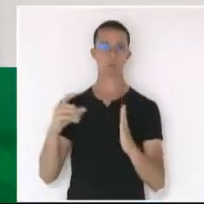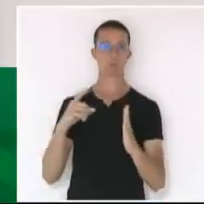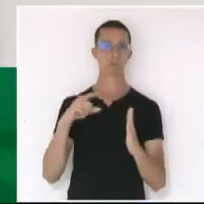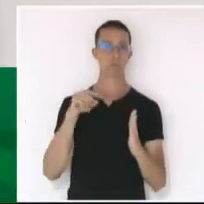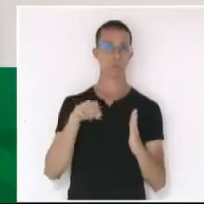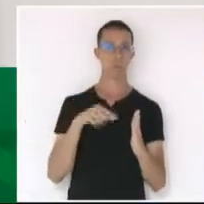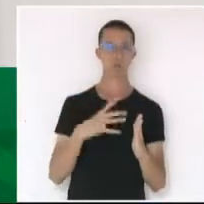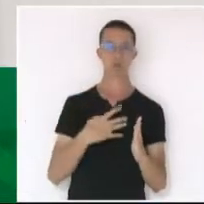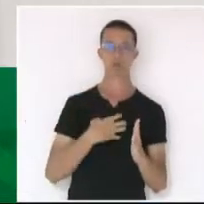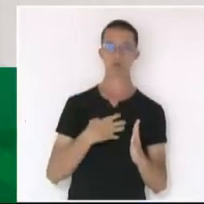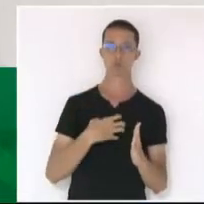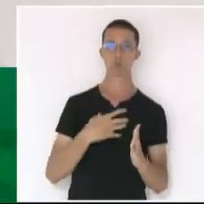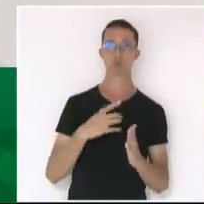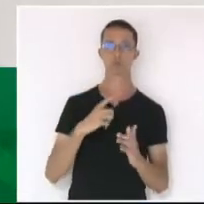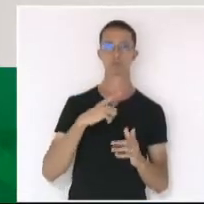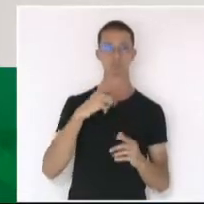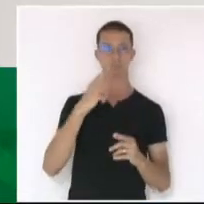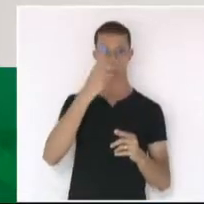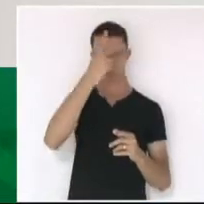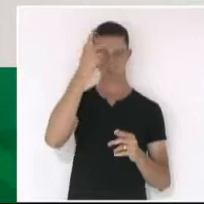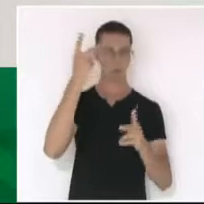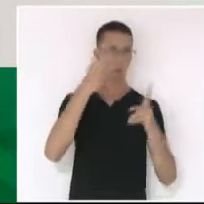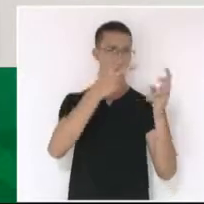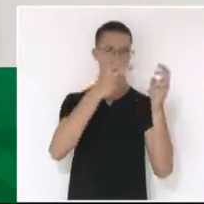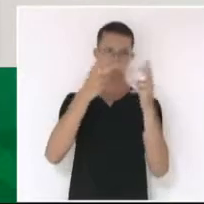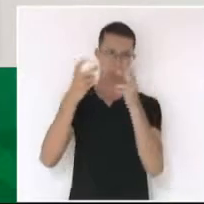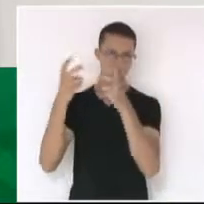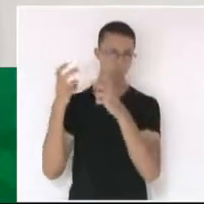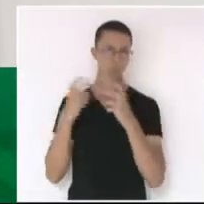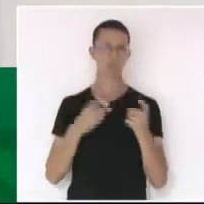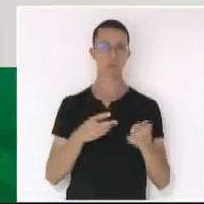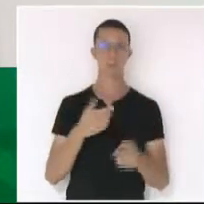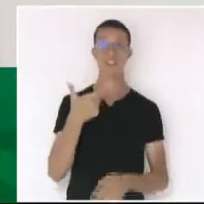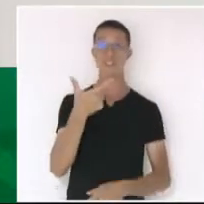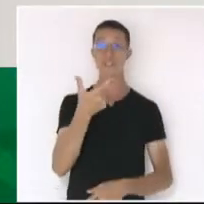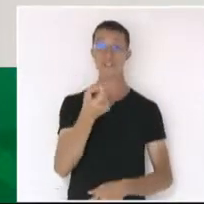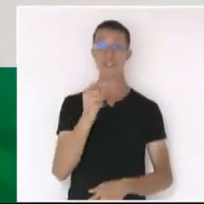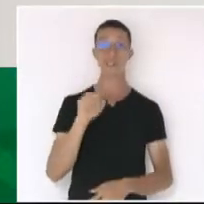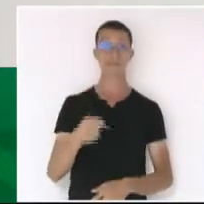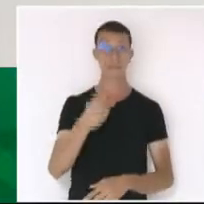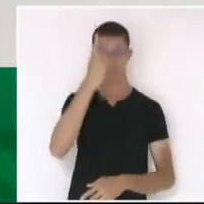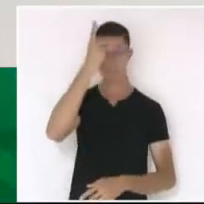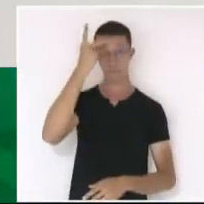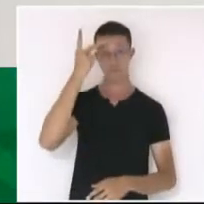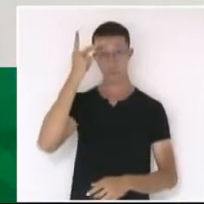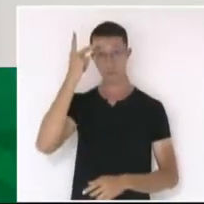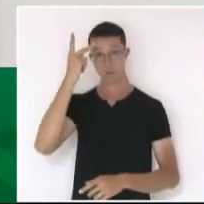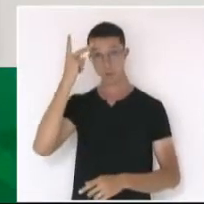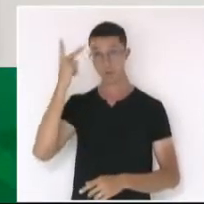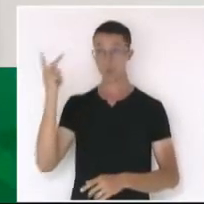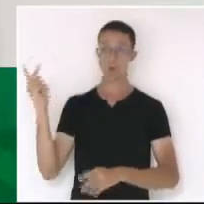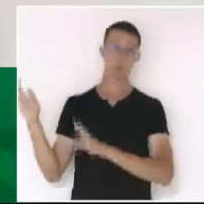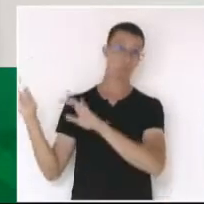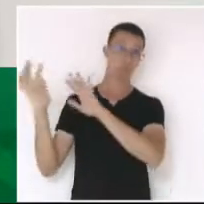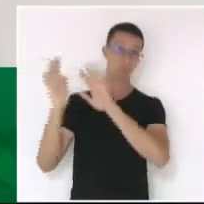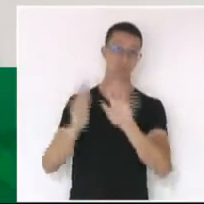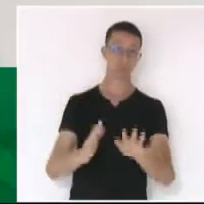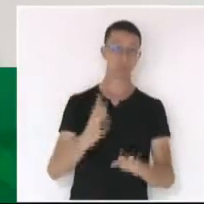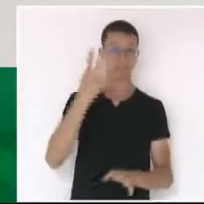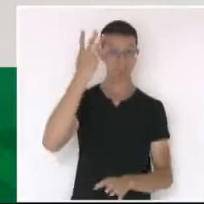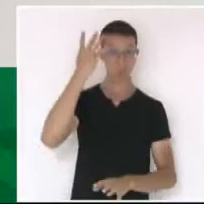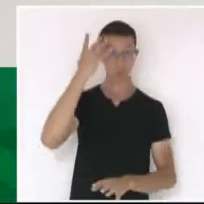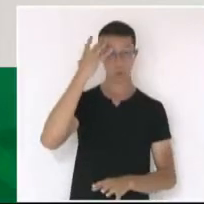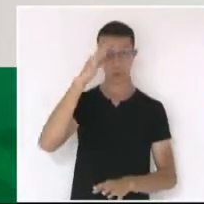passaram mais de 20 mil pessoas nos quatro dias da exposição na Expo videira